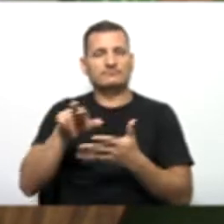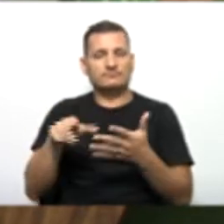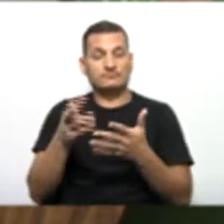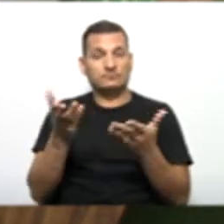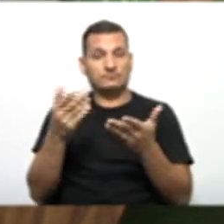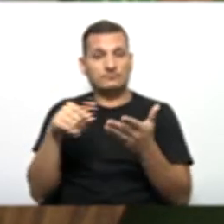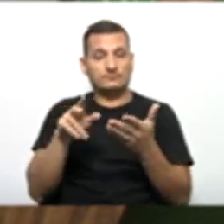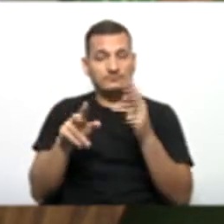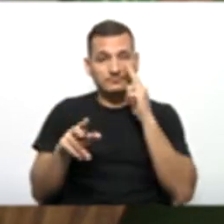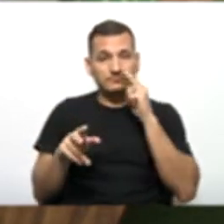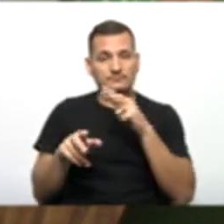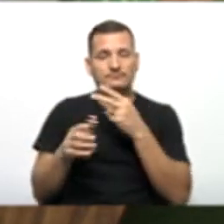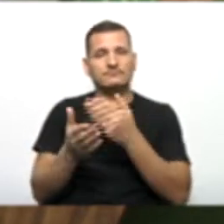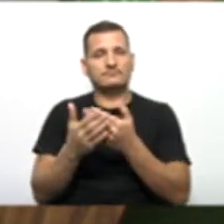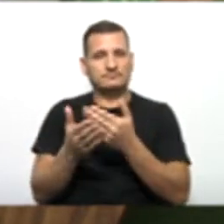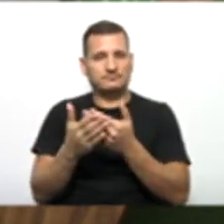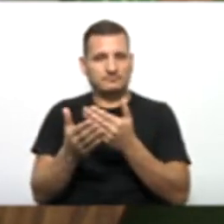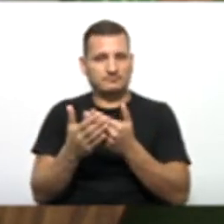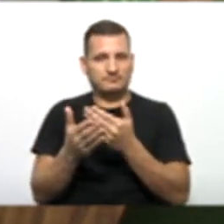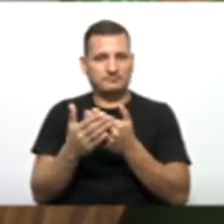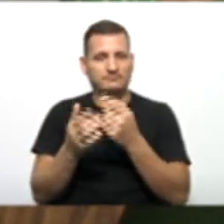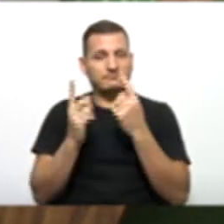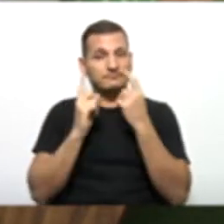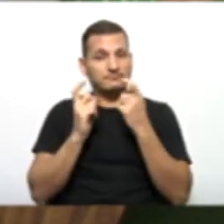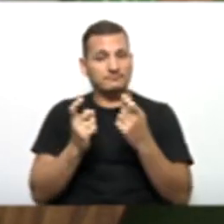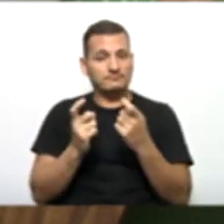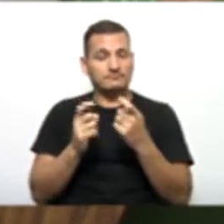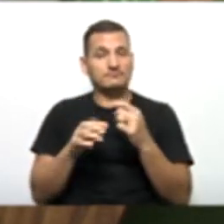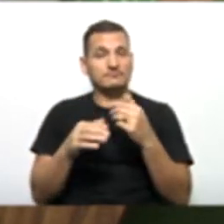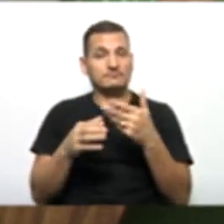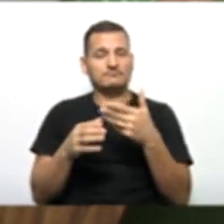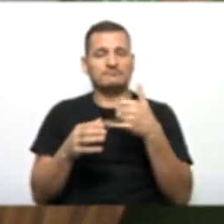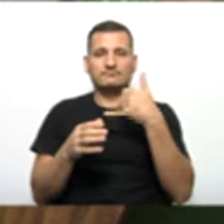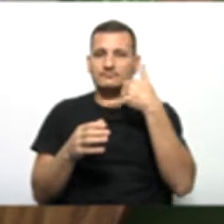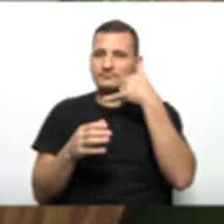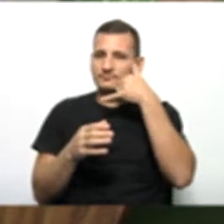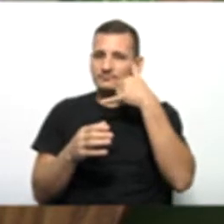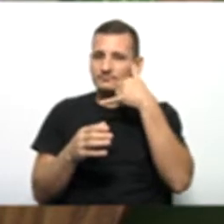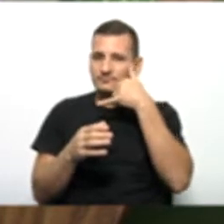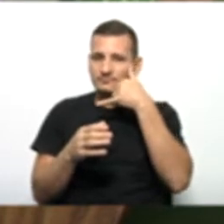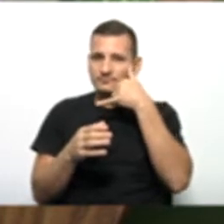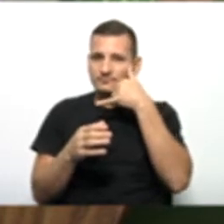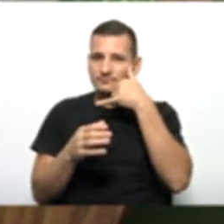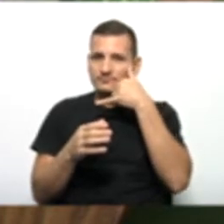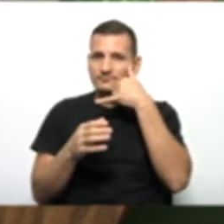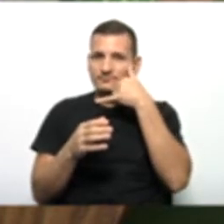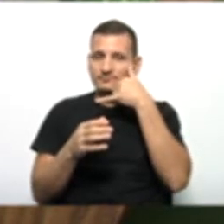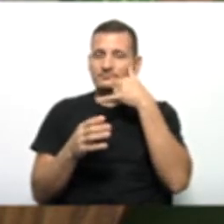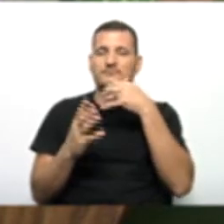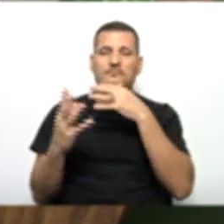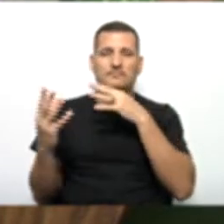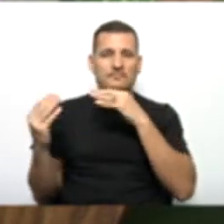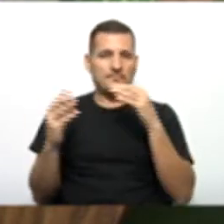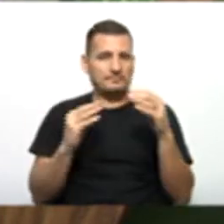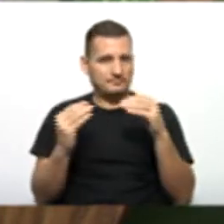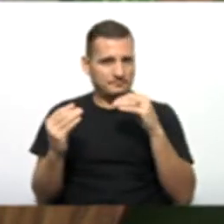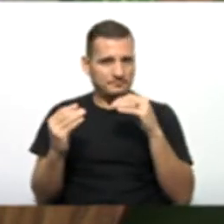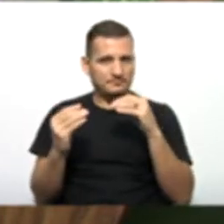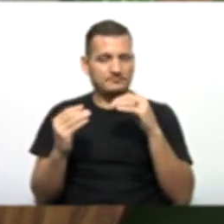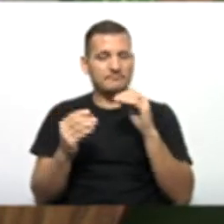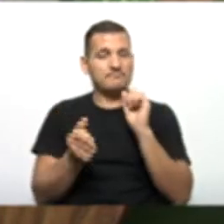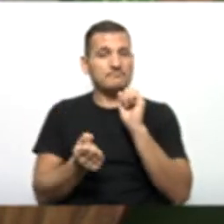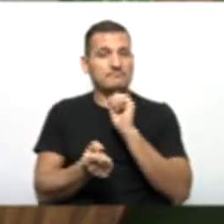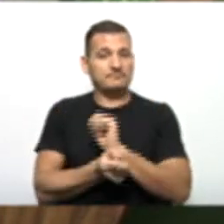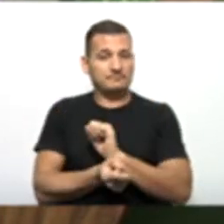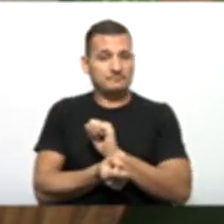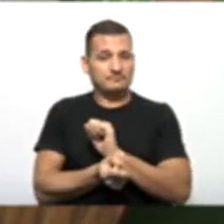hoje ela está bem interessante então já sabe né lá do celular para de conversa paralela e vão pra nossa gente